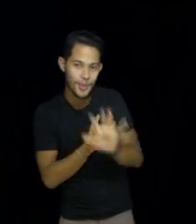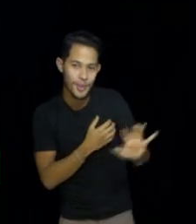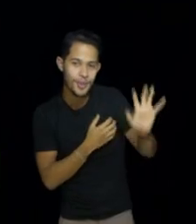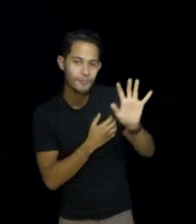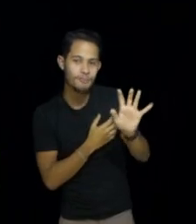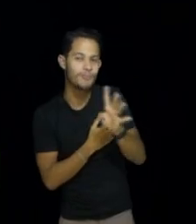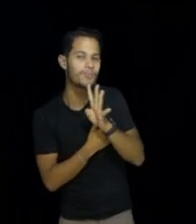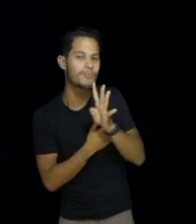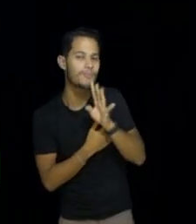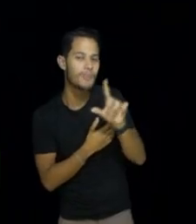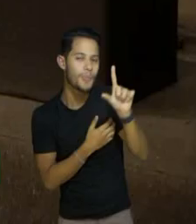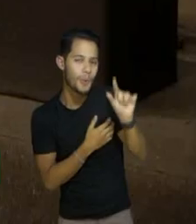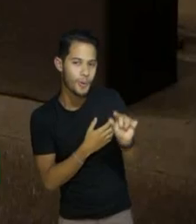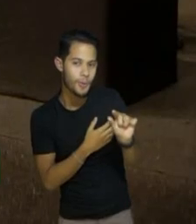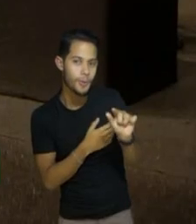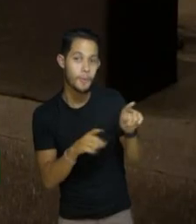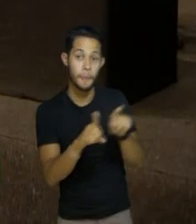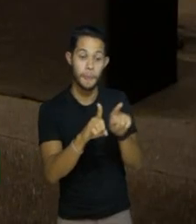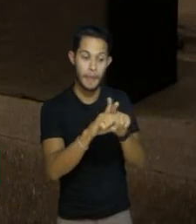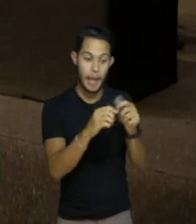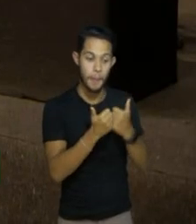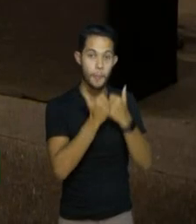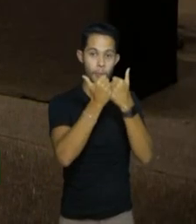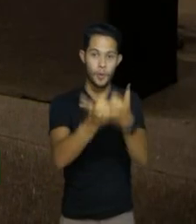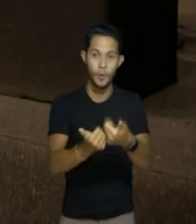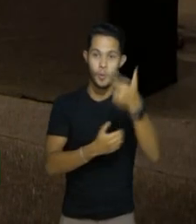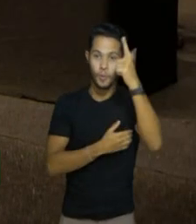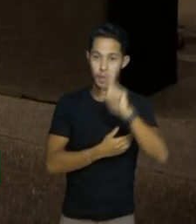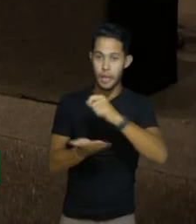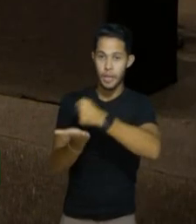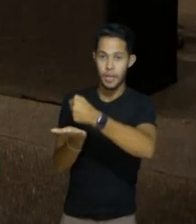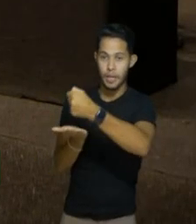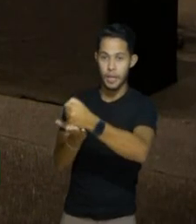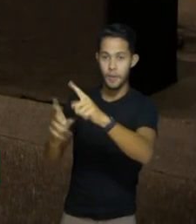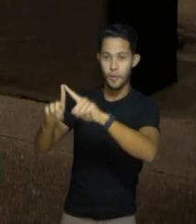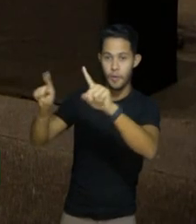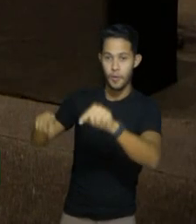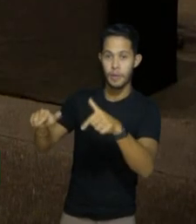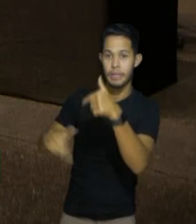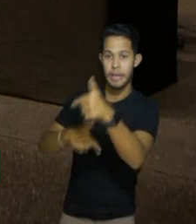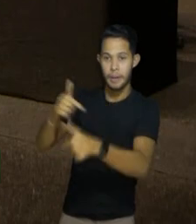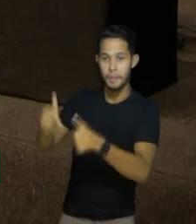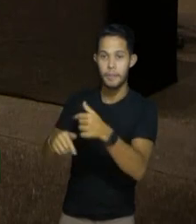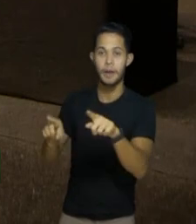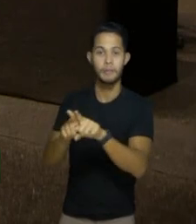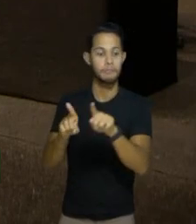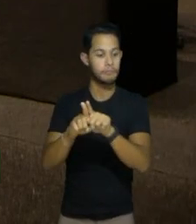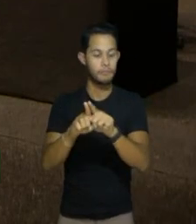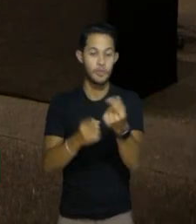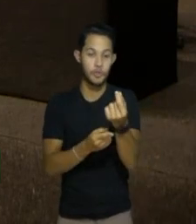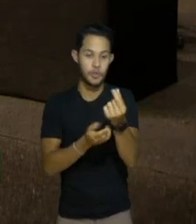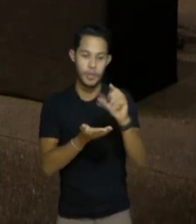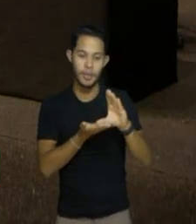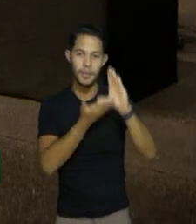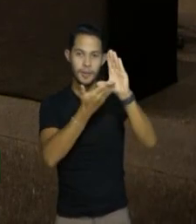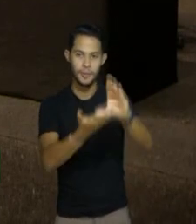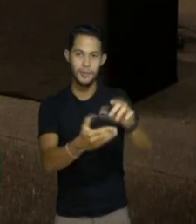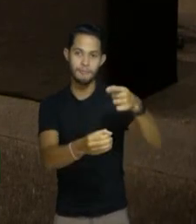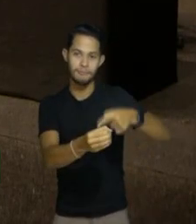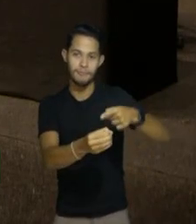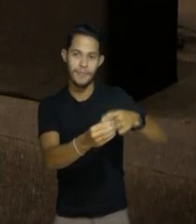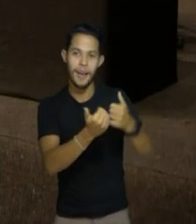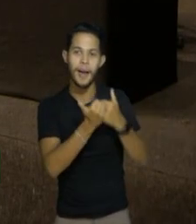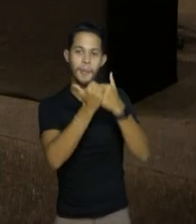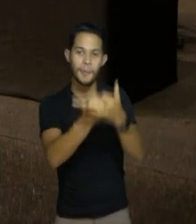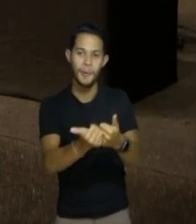uma causa que vai gerar renda, empregos e trazer visitantes para o nosso estado, apoiem o trabalho...